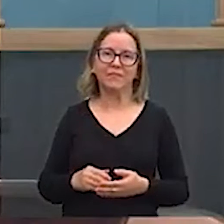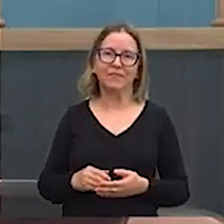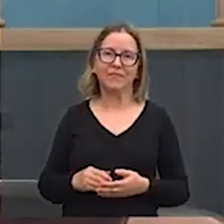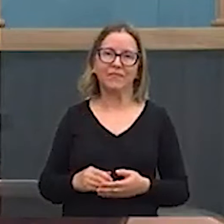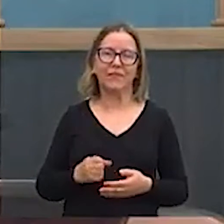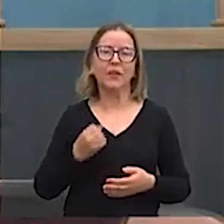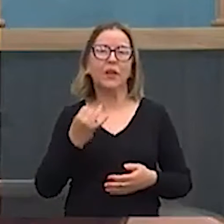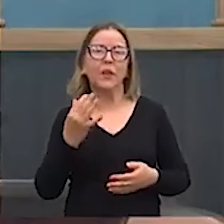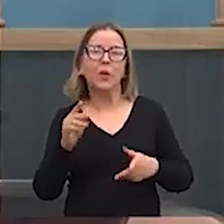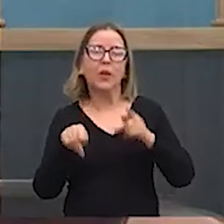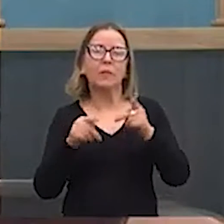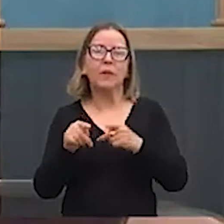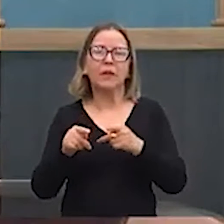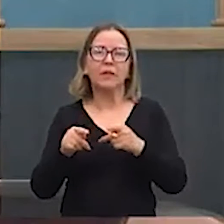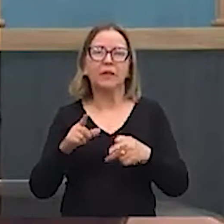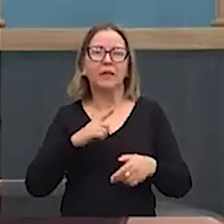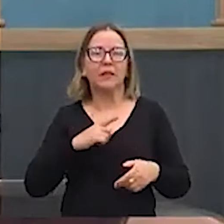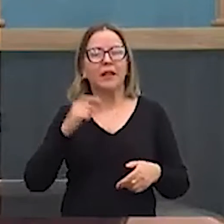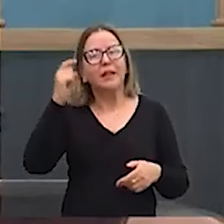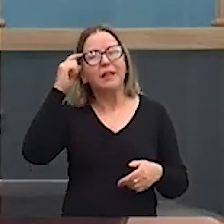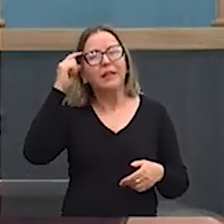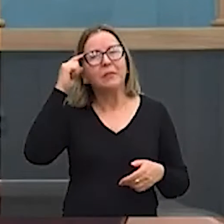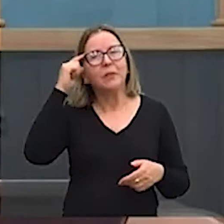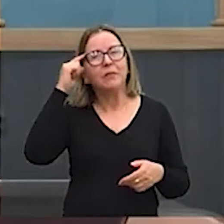Quantas pessoas que têm entendimento?